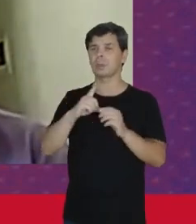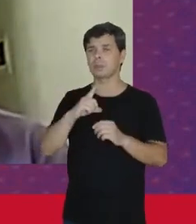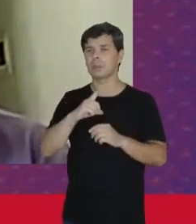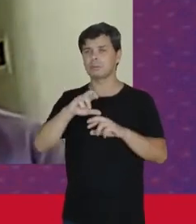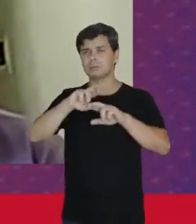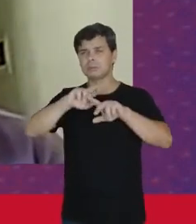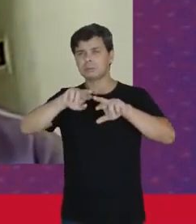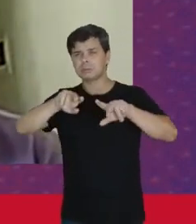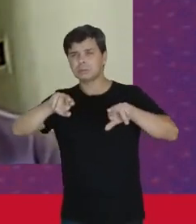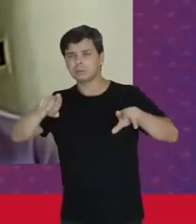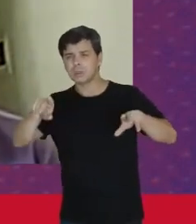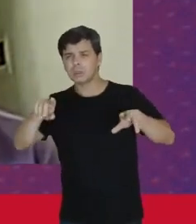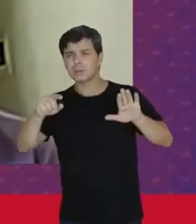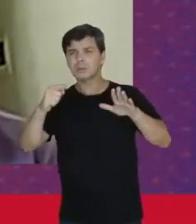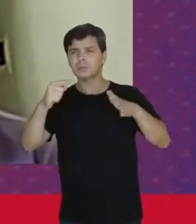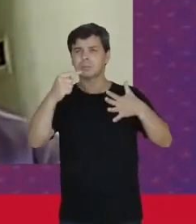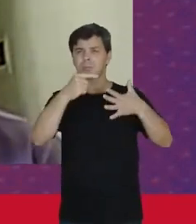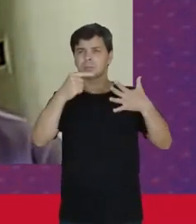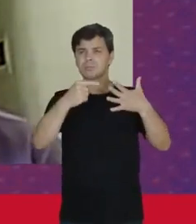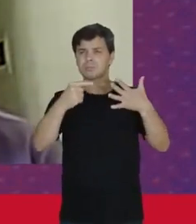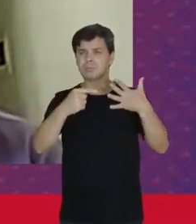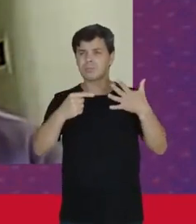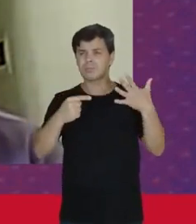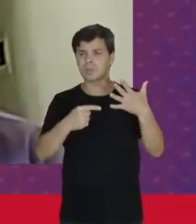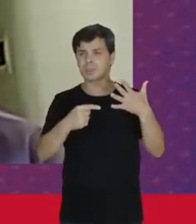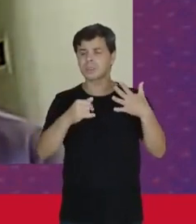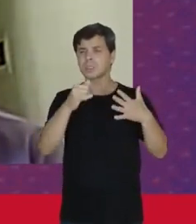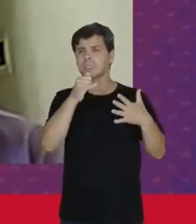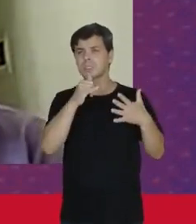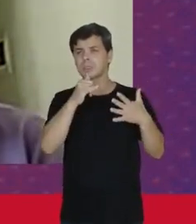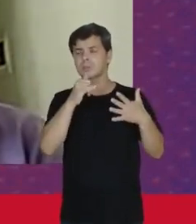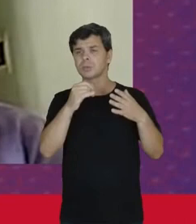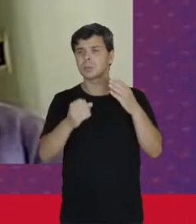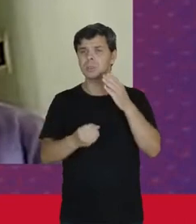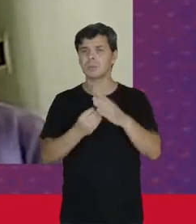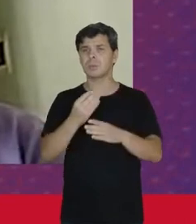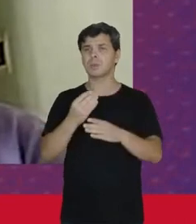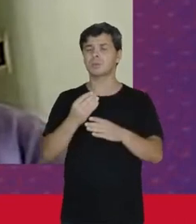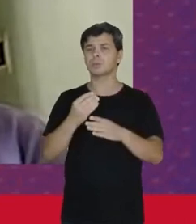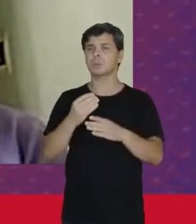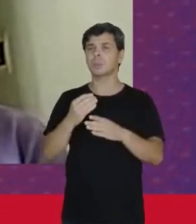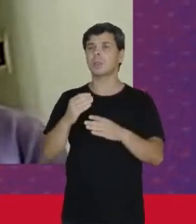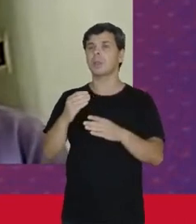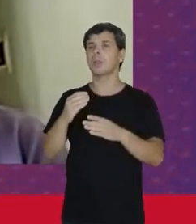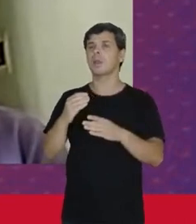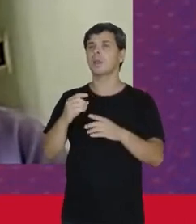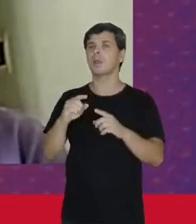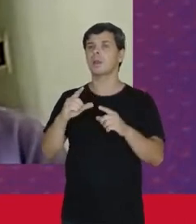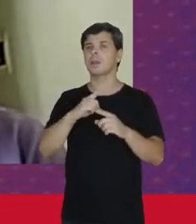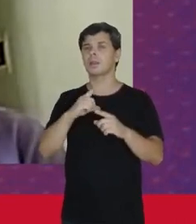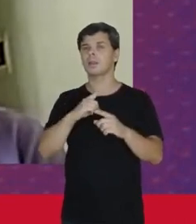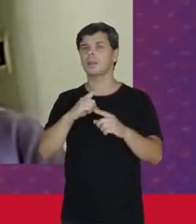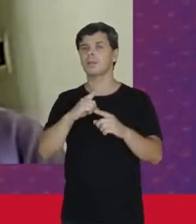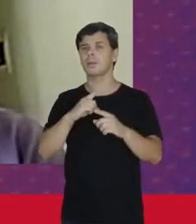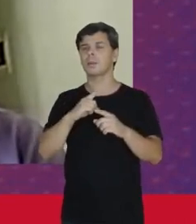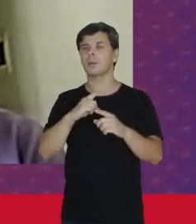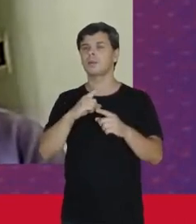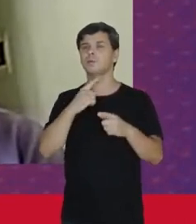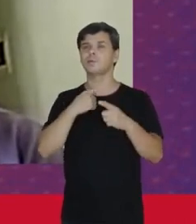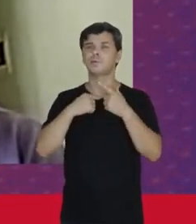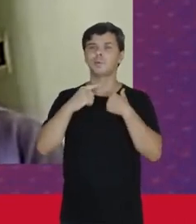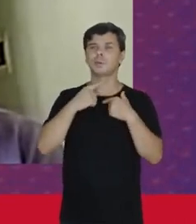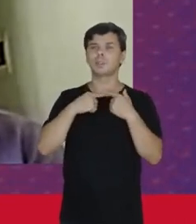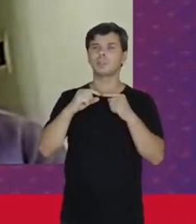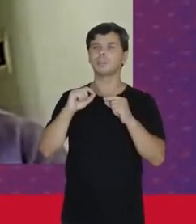várias itens, que fazem parte desse modelo de produção, que também tem muito na